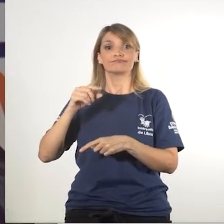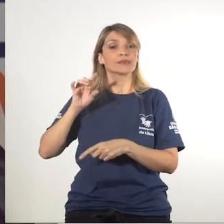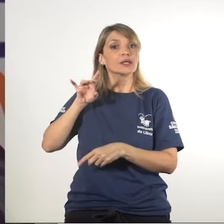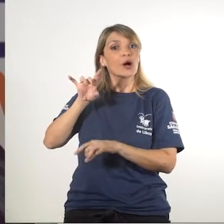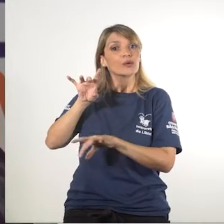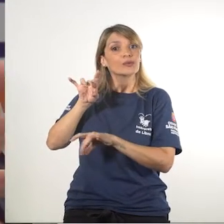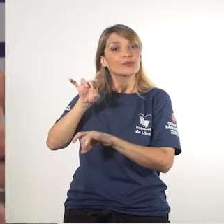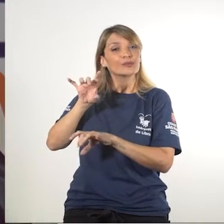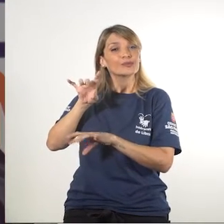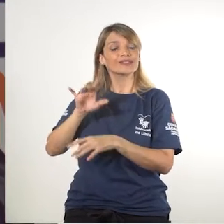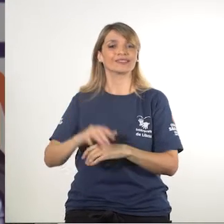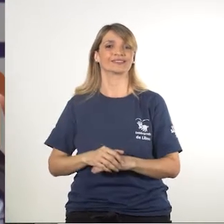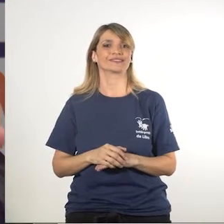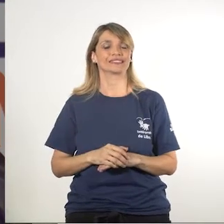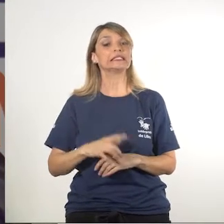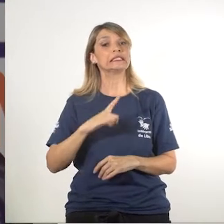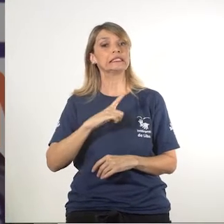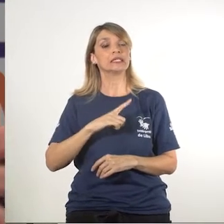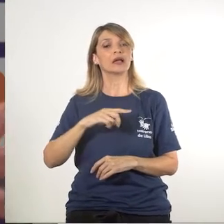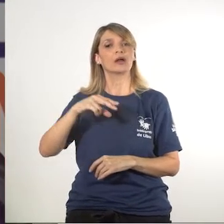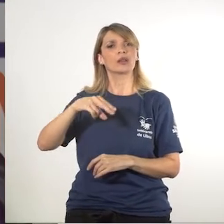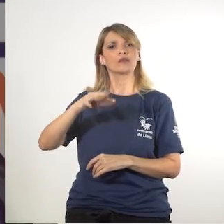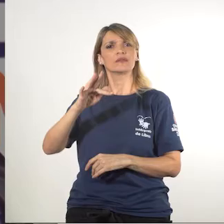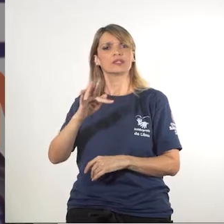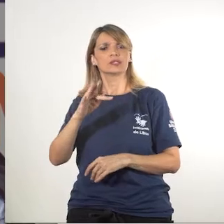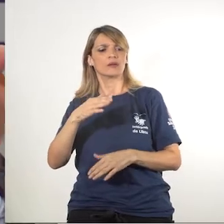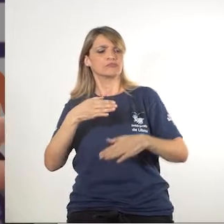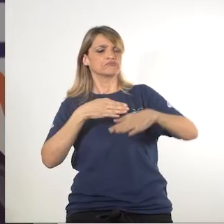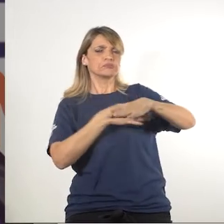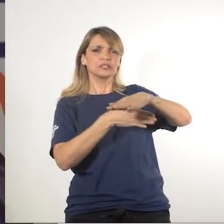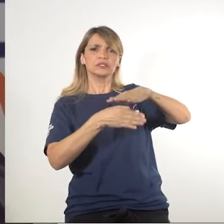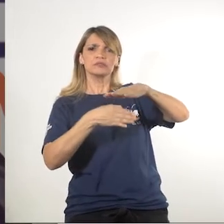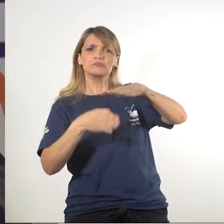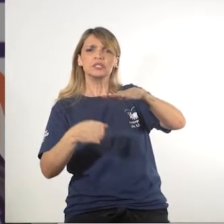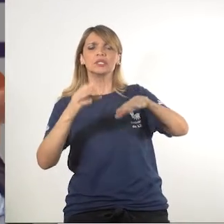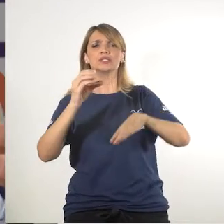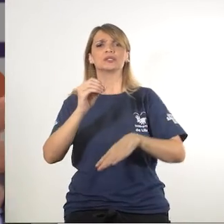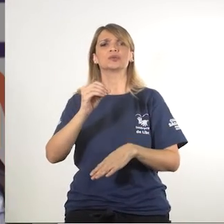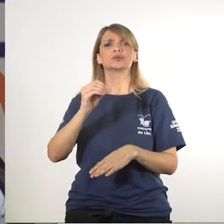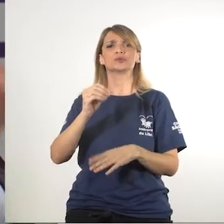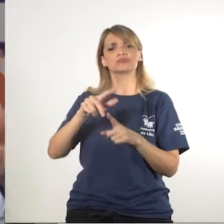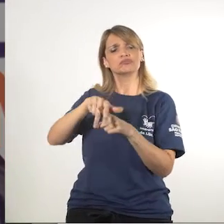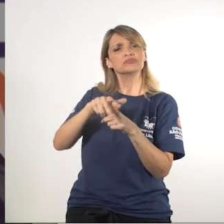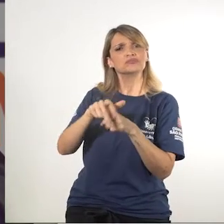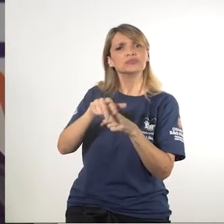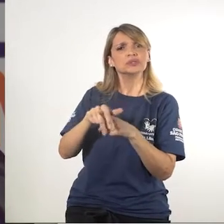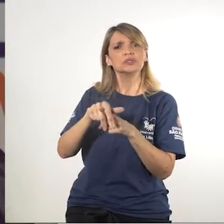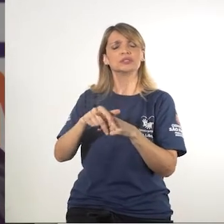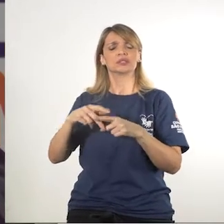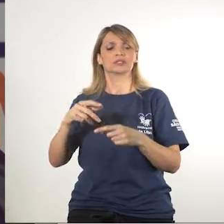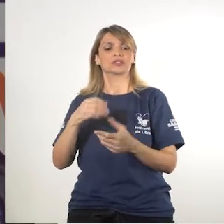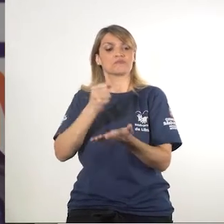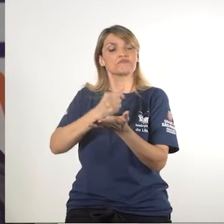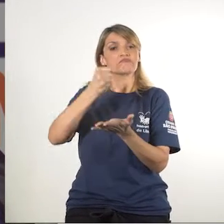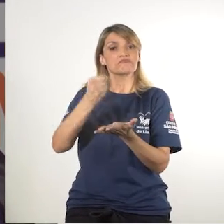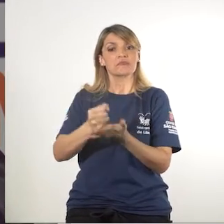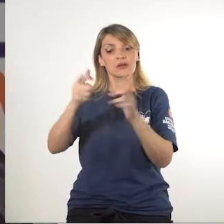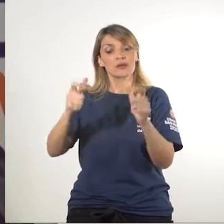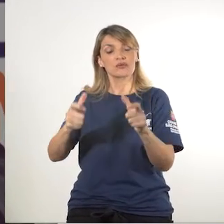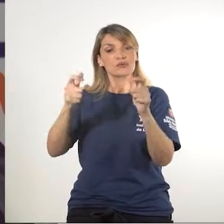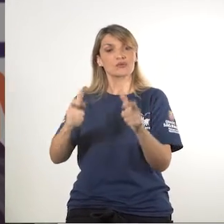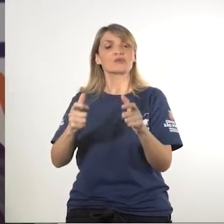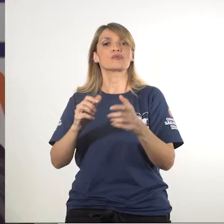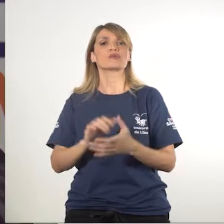dentro desse pacote, nós temos lá notas fiscais de estacionamento, de oficinas mecânicas, cartórios que precisam de serviços mais